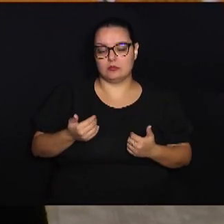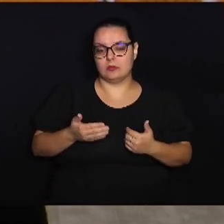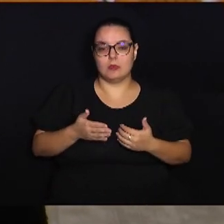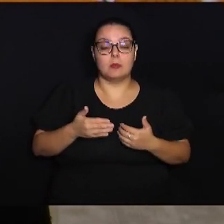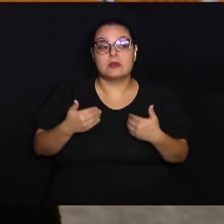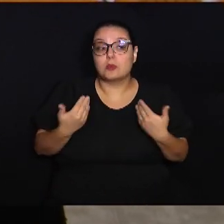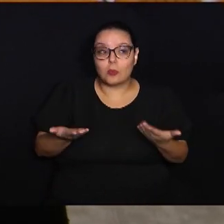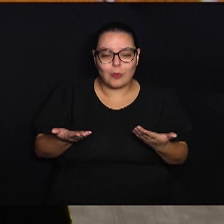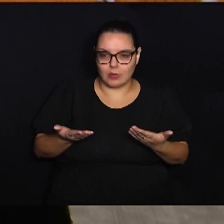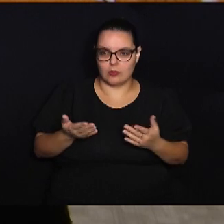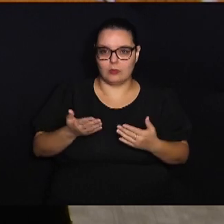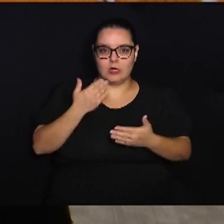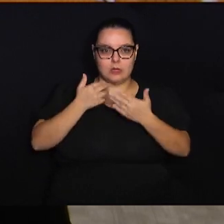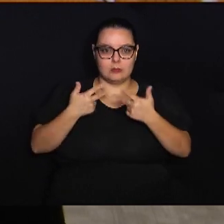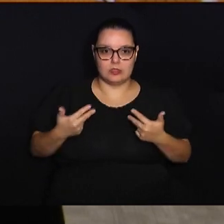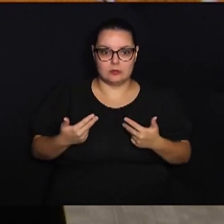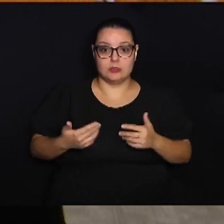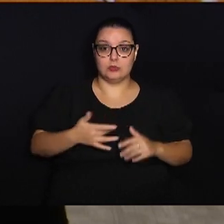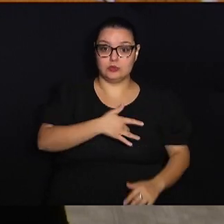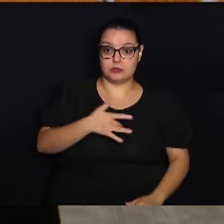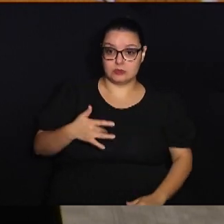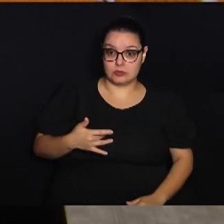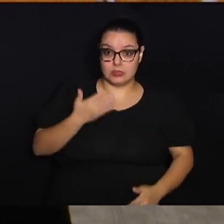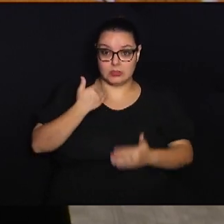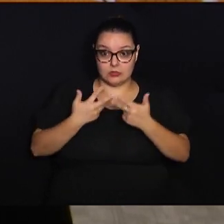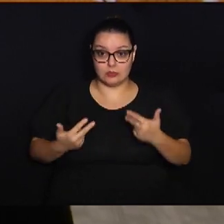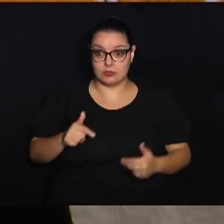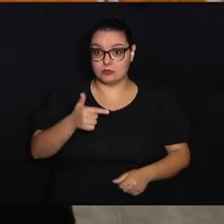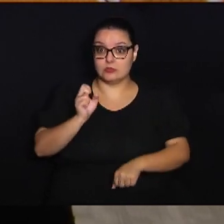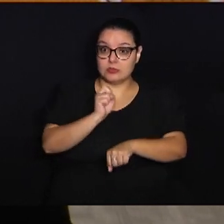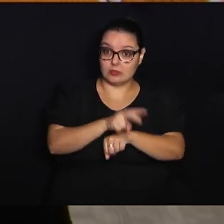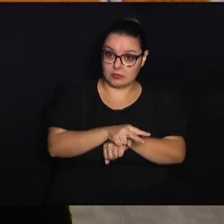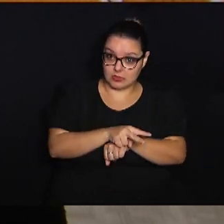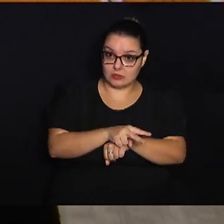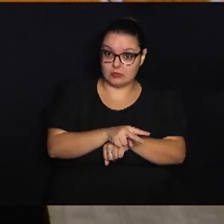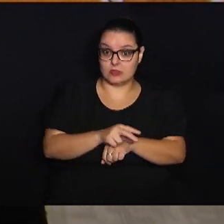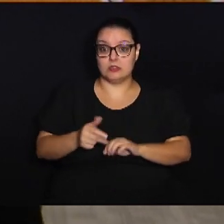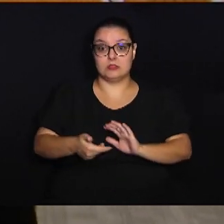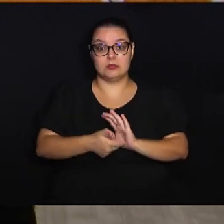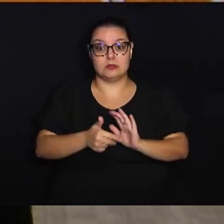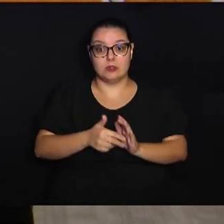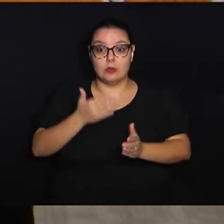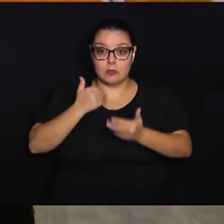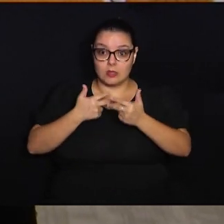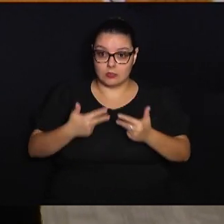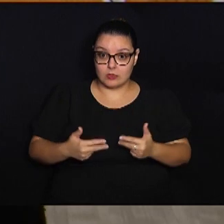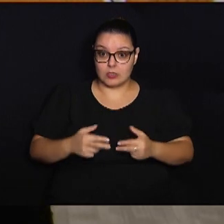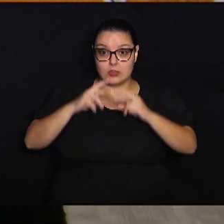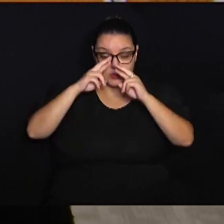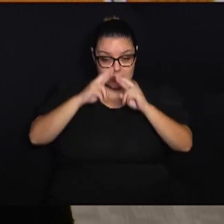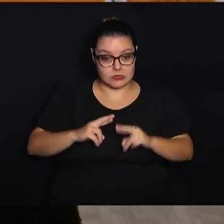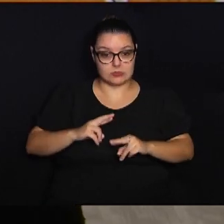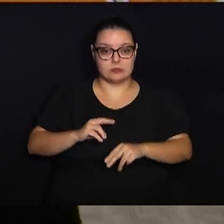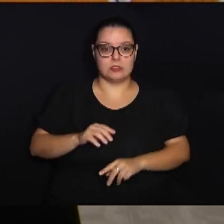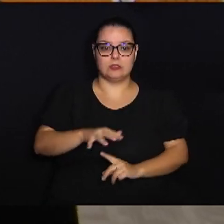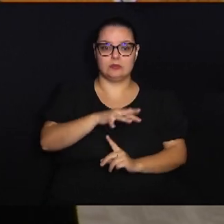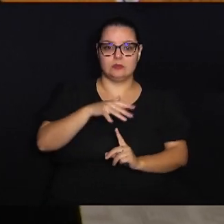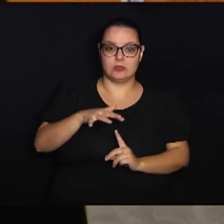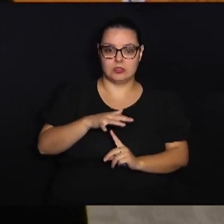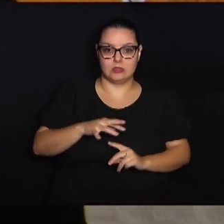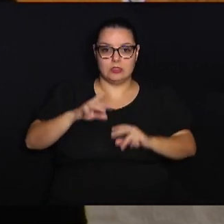Não, essa cultura rap de improvisação, grita ele! Não, ele não! E o dia 22 foi